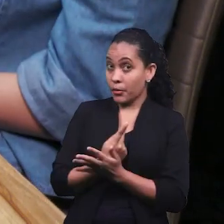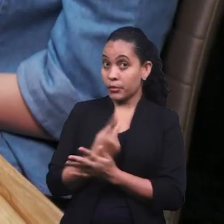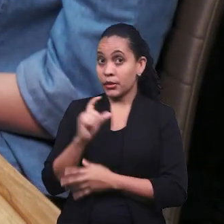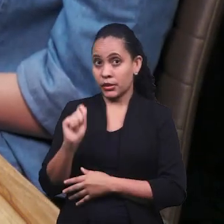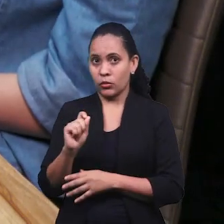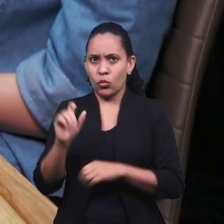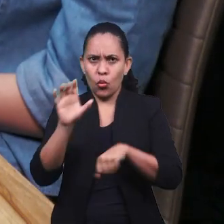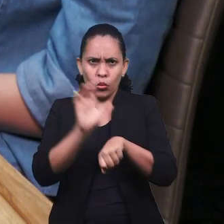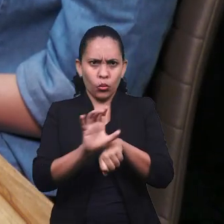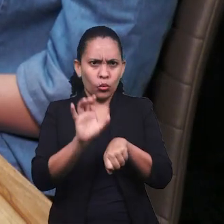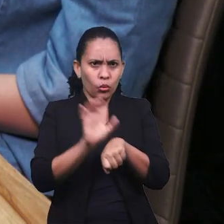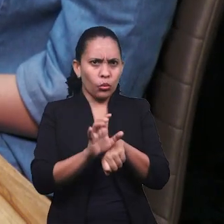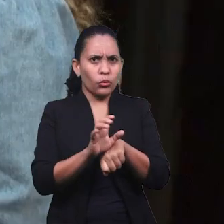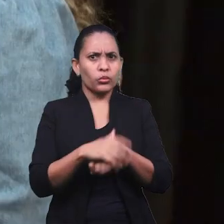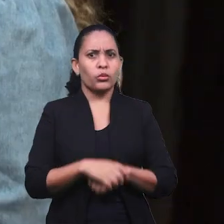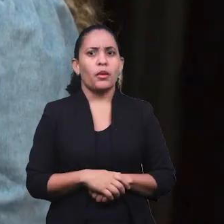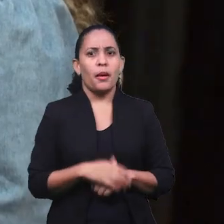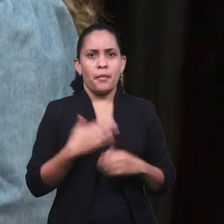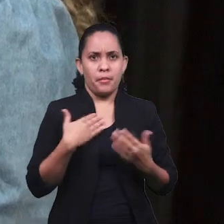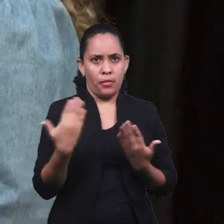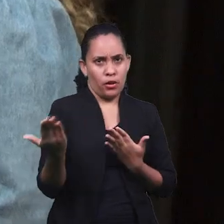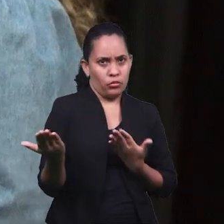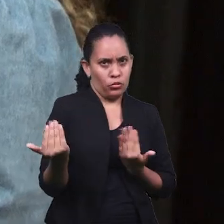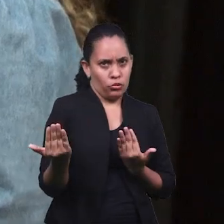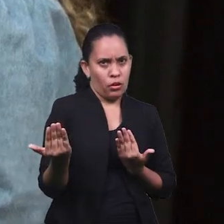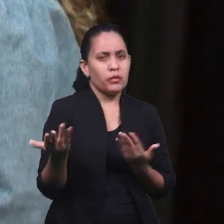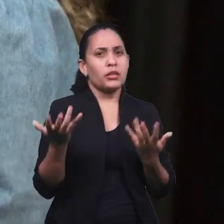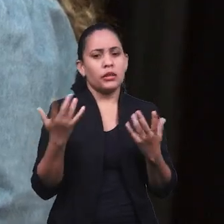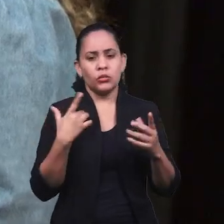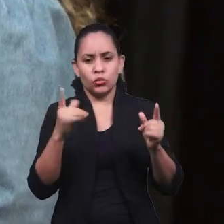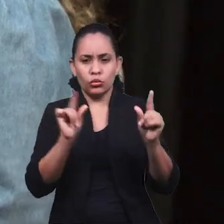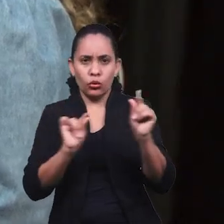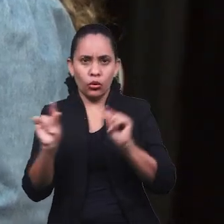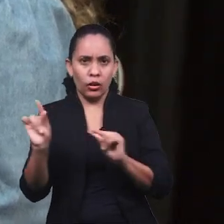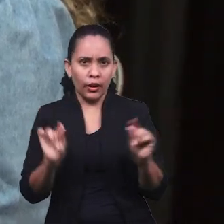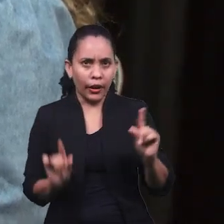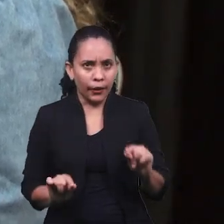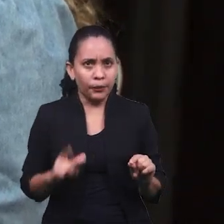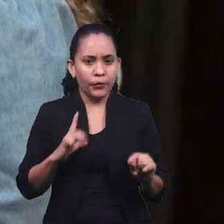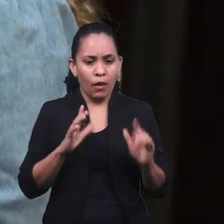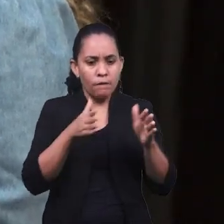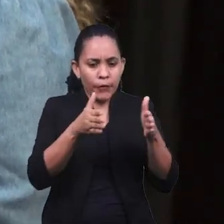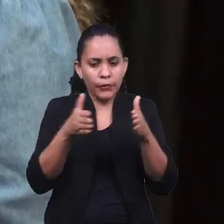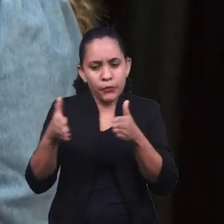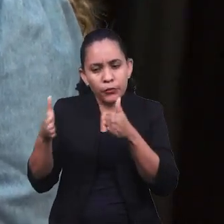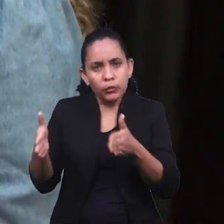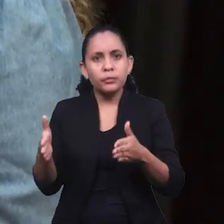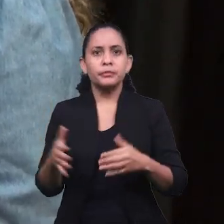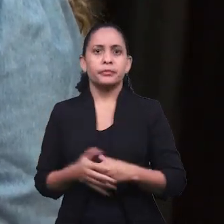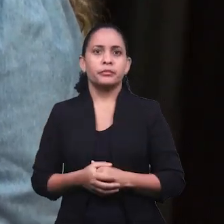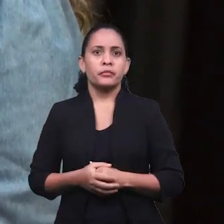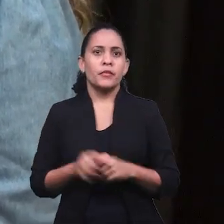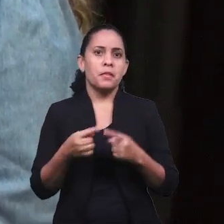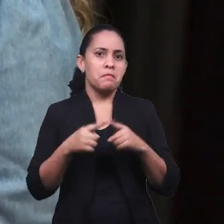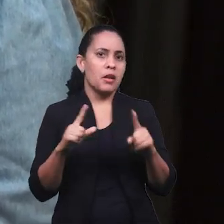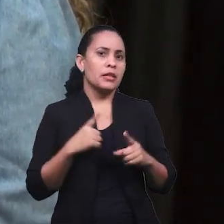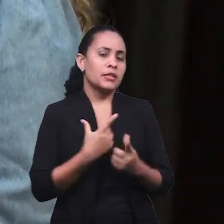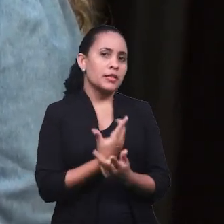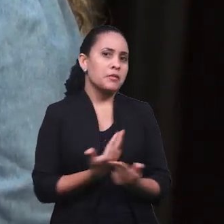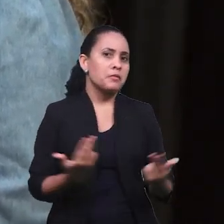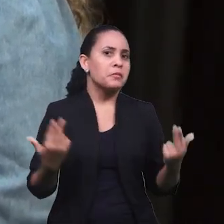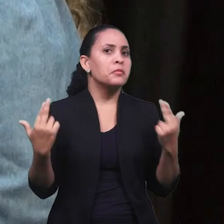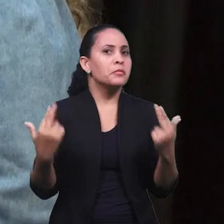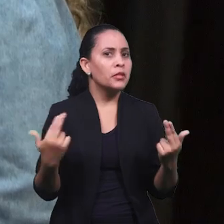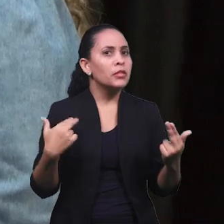os cursos, né, para o jovem que está aí querendo decidir, os cursos eles têm alguns direcionamentos específicos, Uhum. mas tem várias matérias